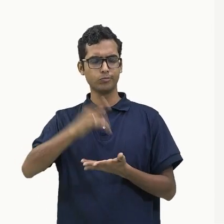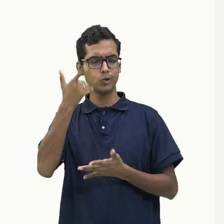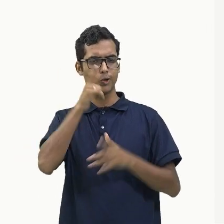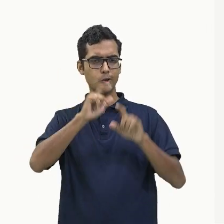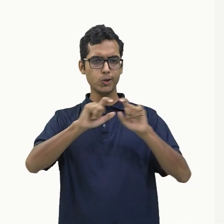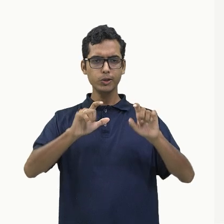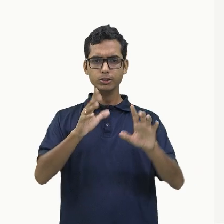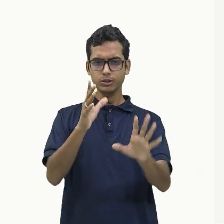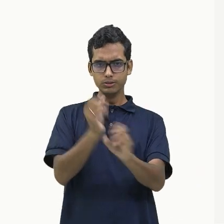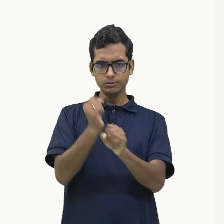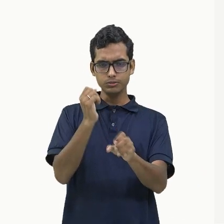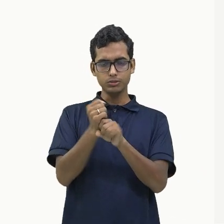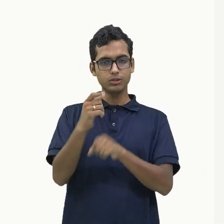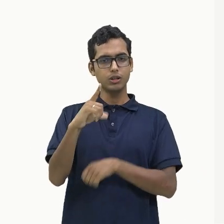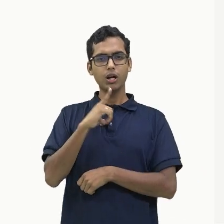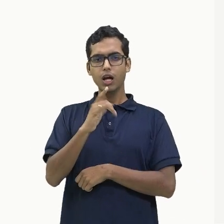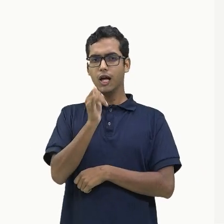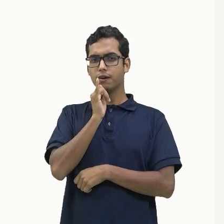tenho 18